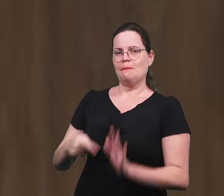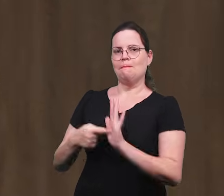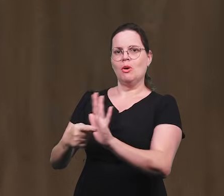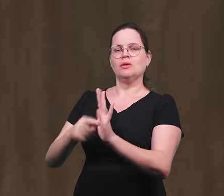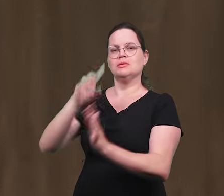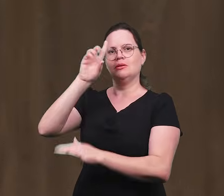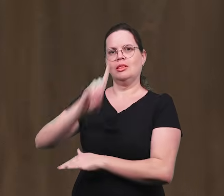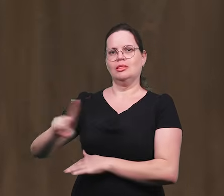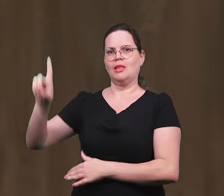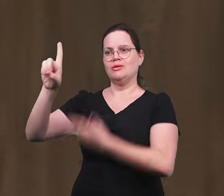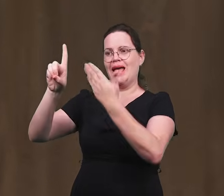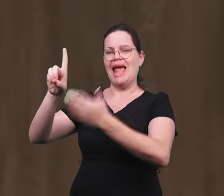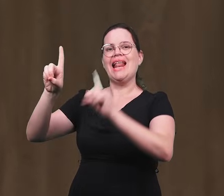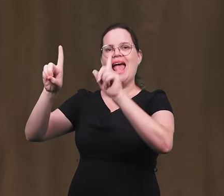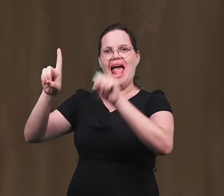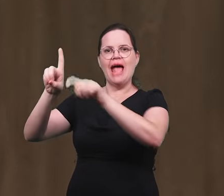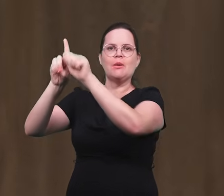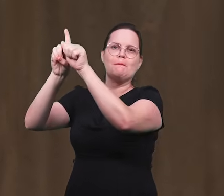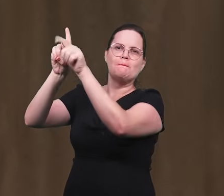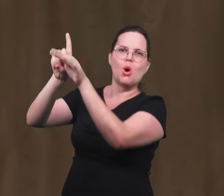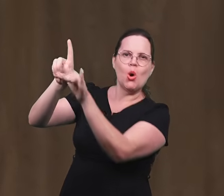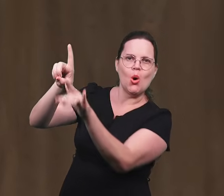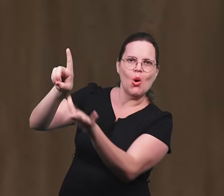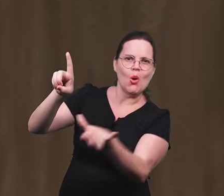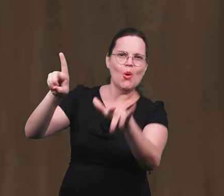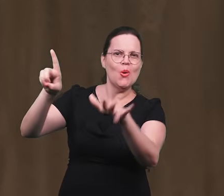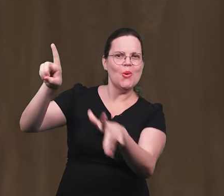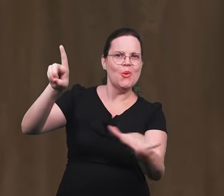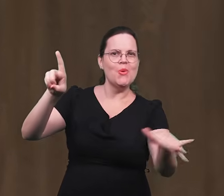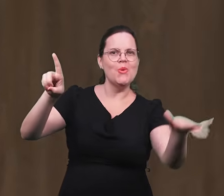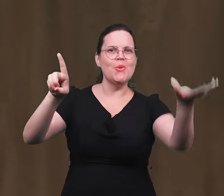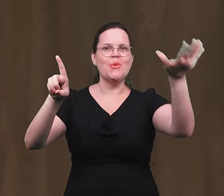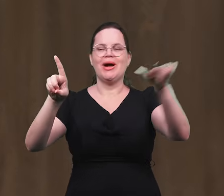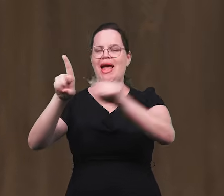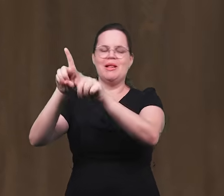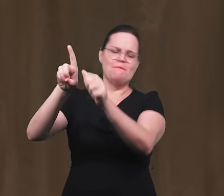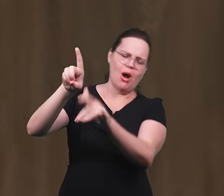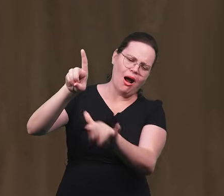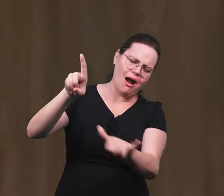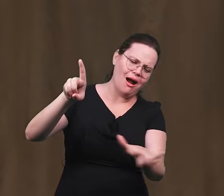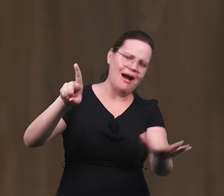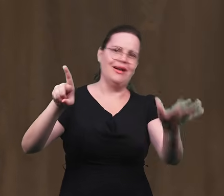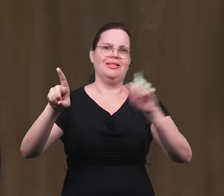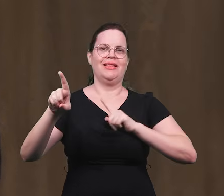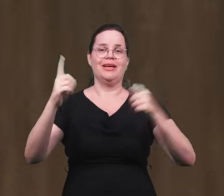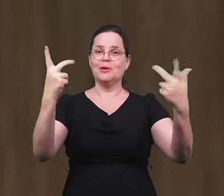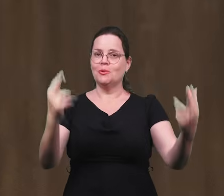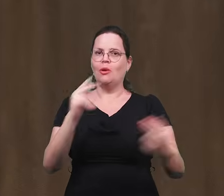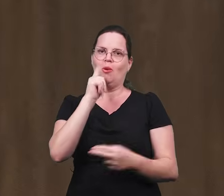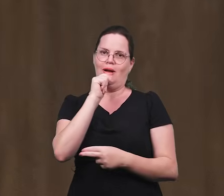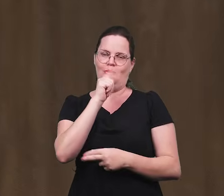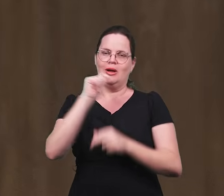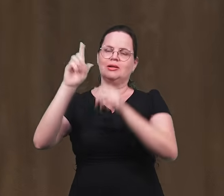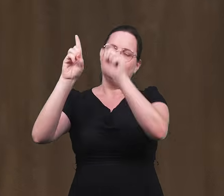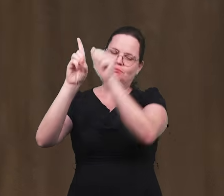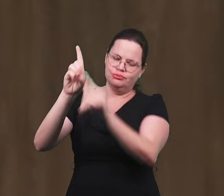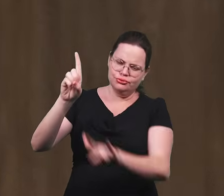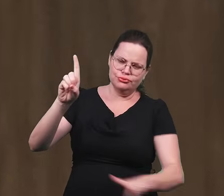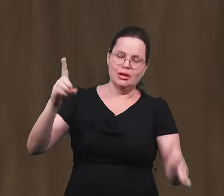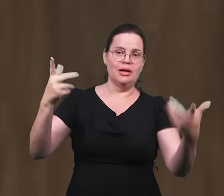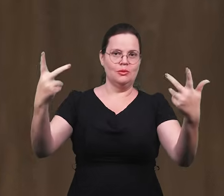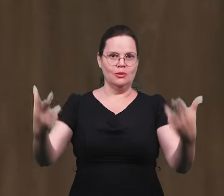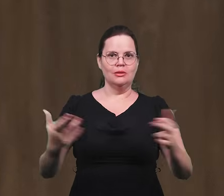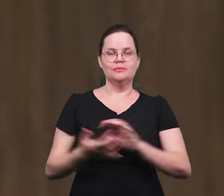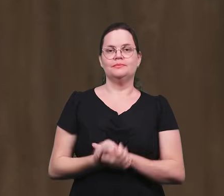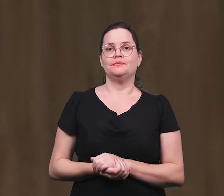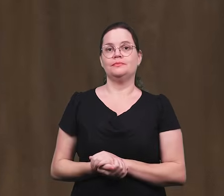Senhor Jesus, do Senhor Deus como manancial das águas vivas. E aqui, Eveline, tem um aspecto interessante,